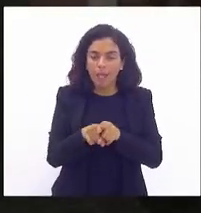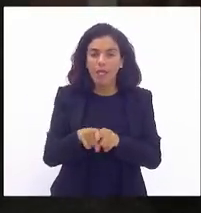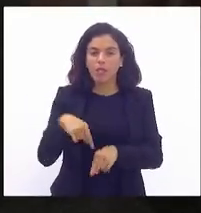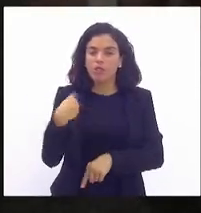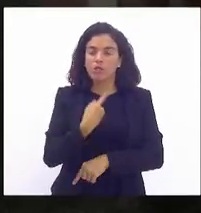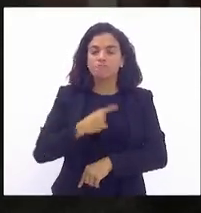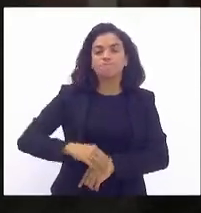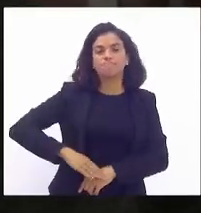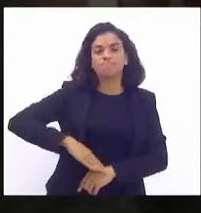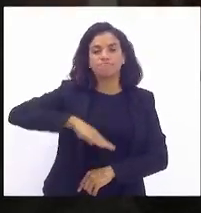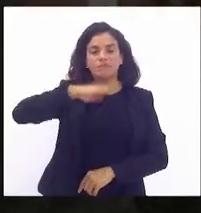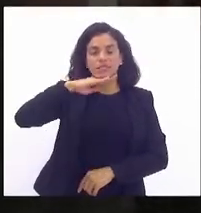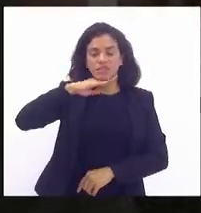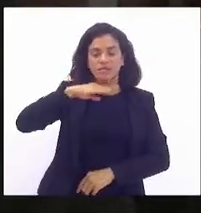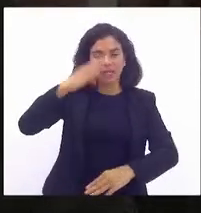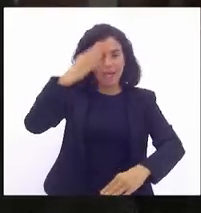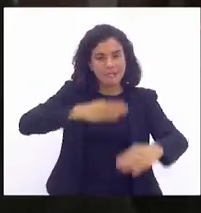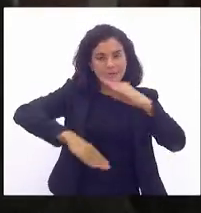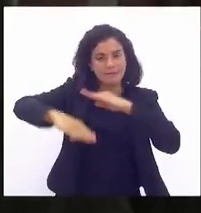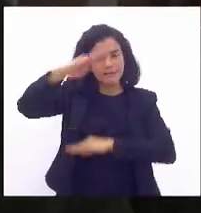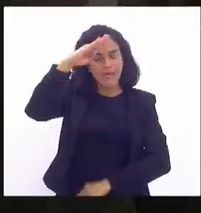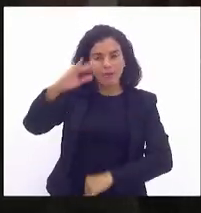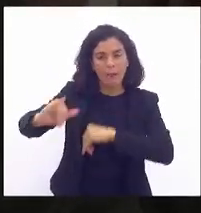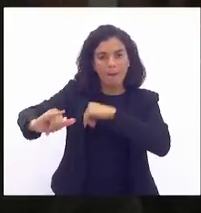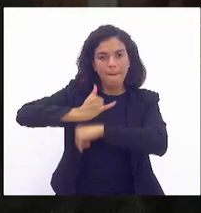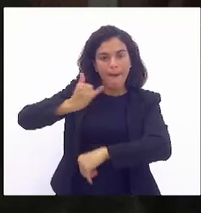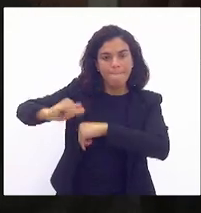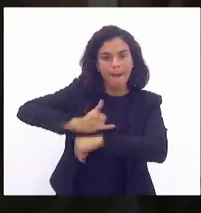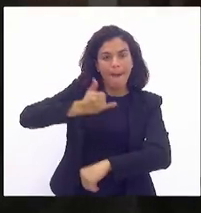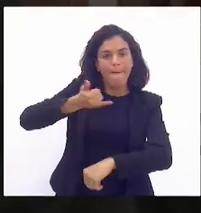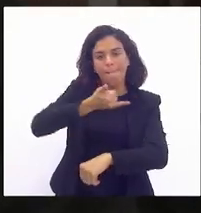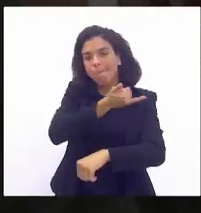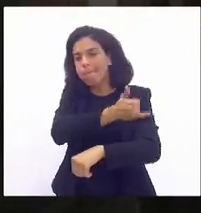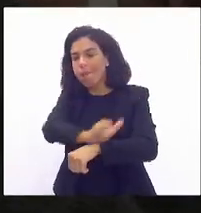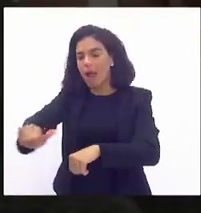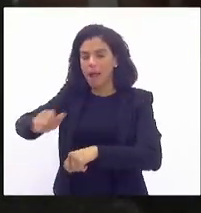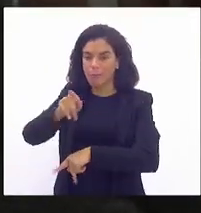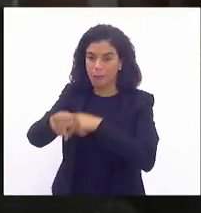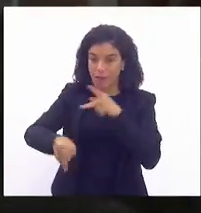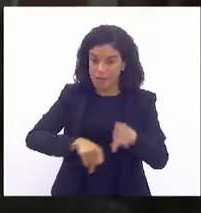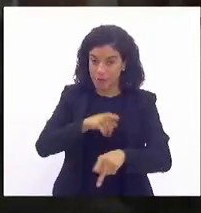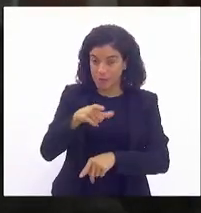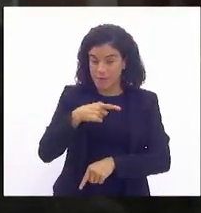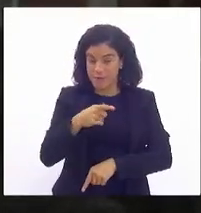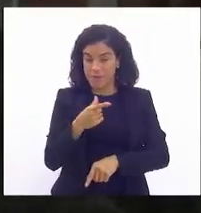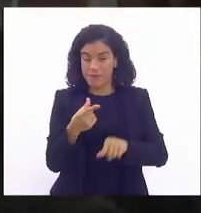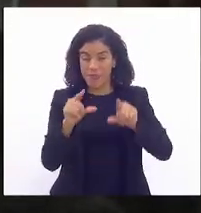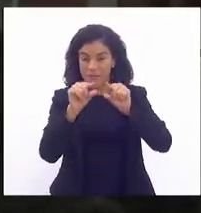cansados de sermos enganados. Porque é um dito popular.